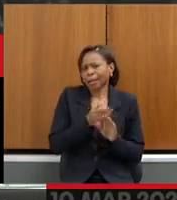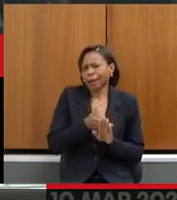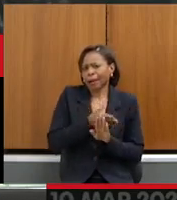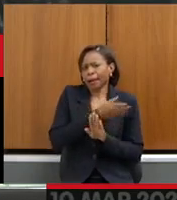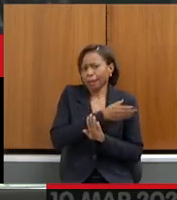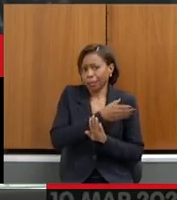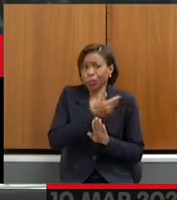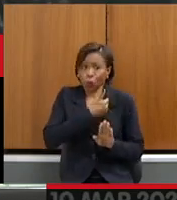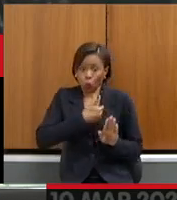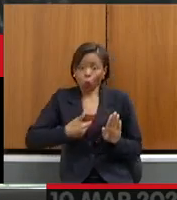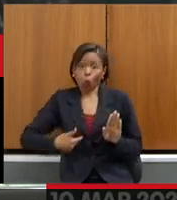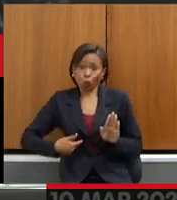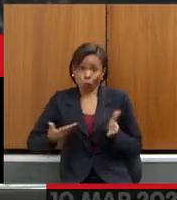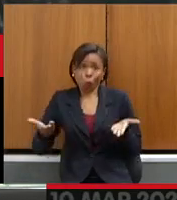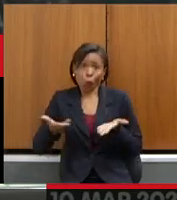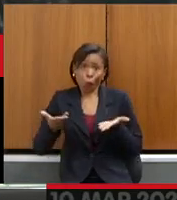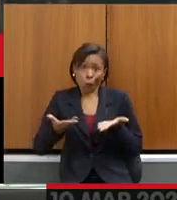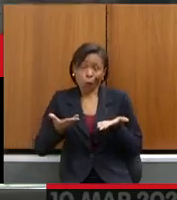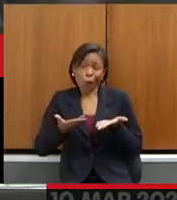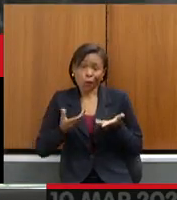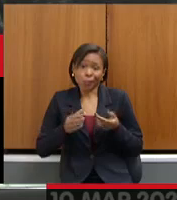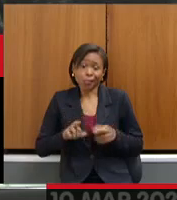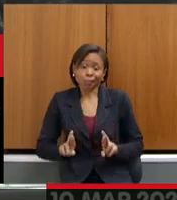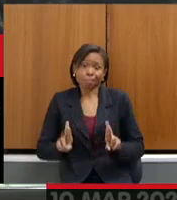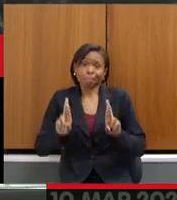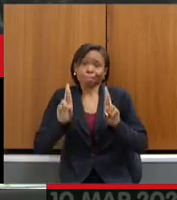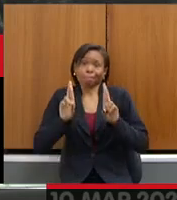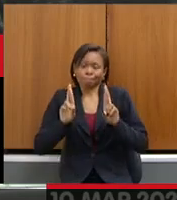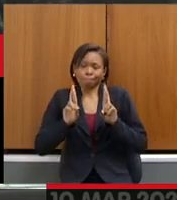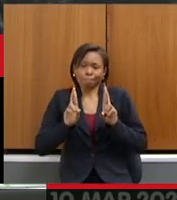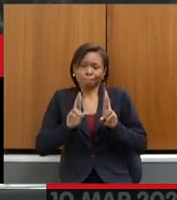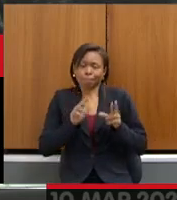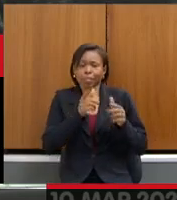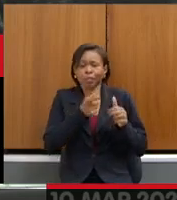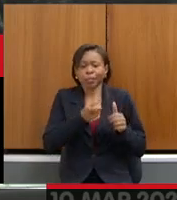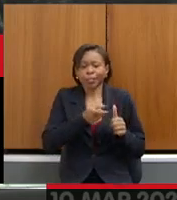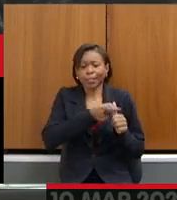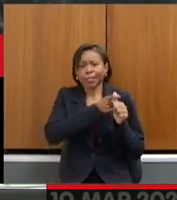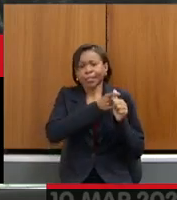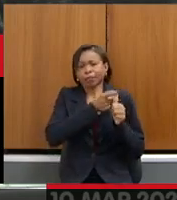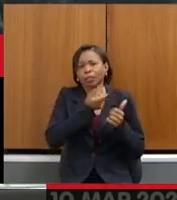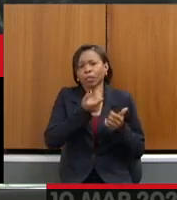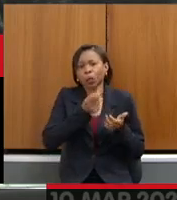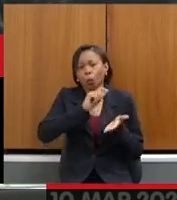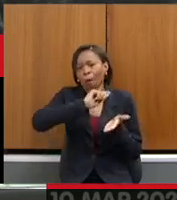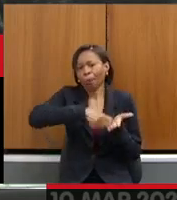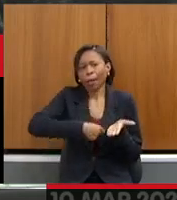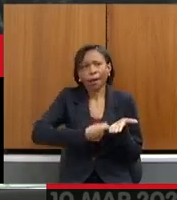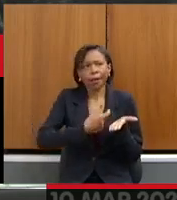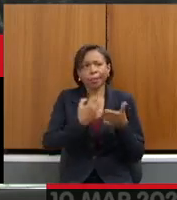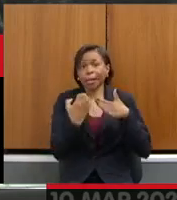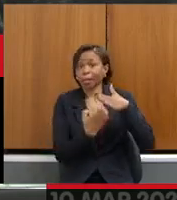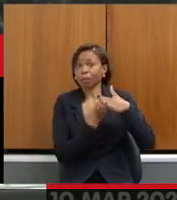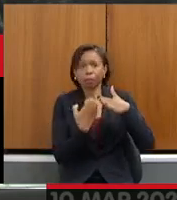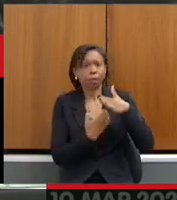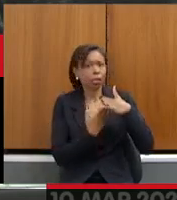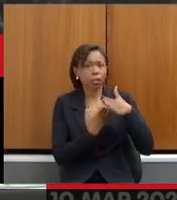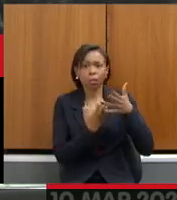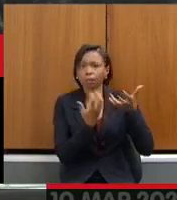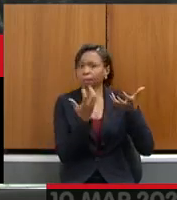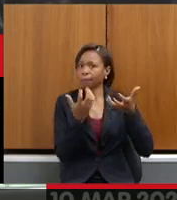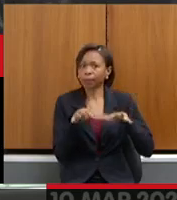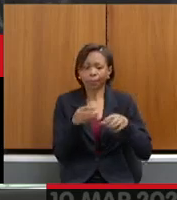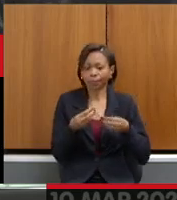relação às dívidas em relação aos contratos que fornecedores não queriam entregar